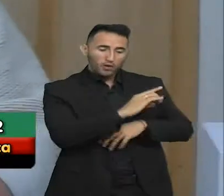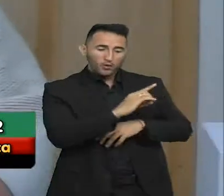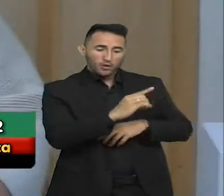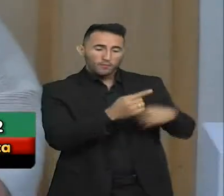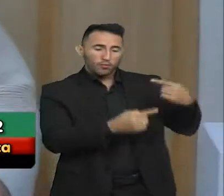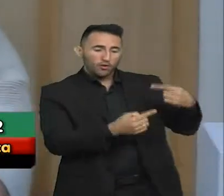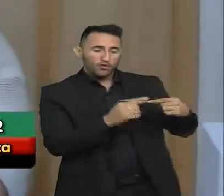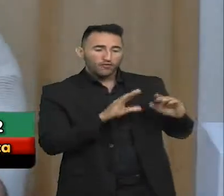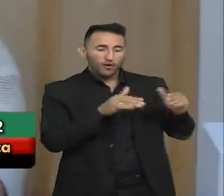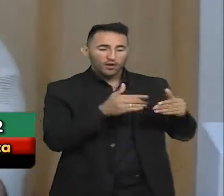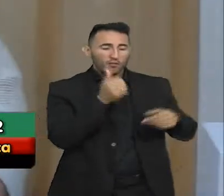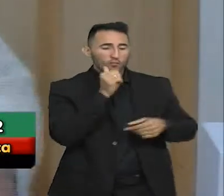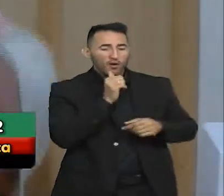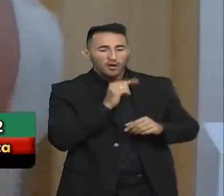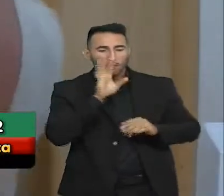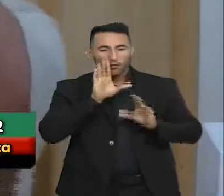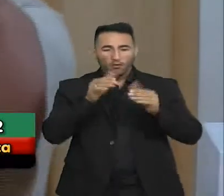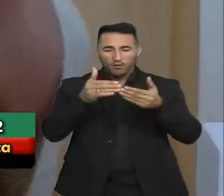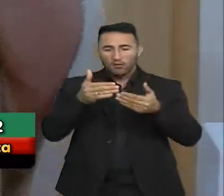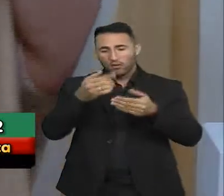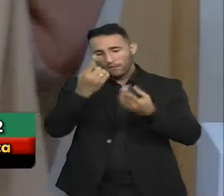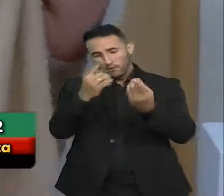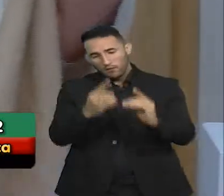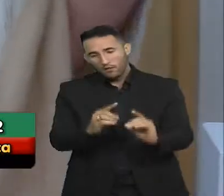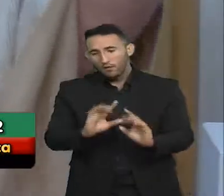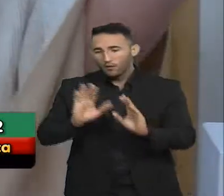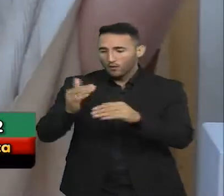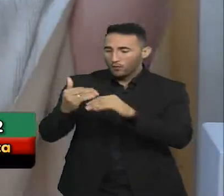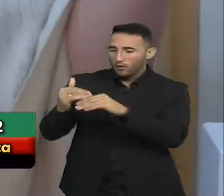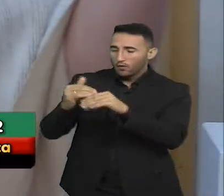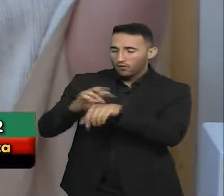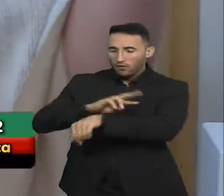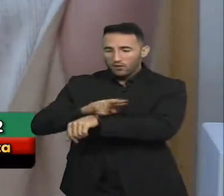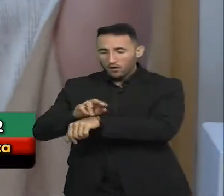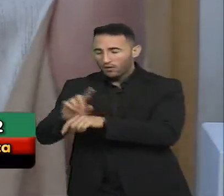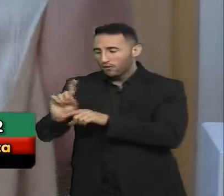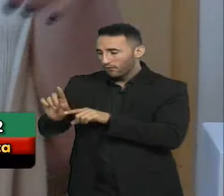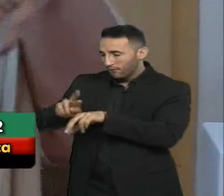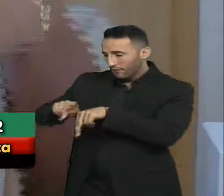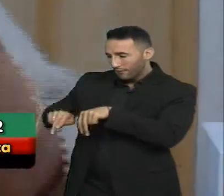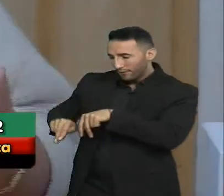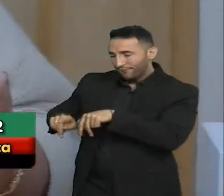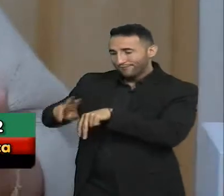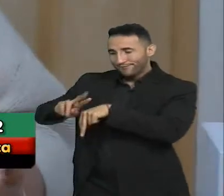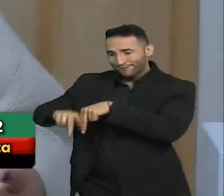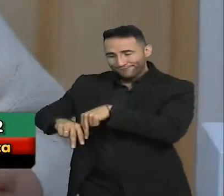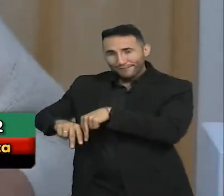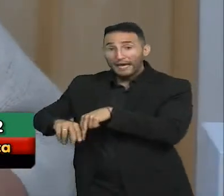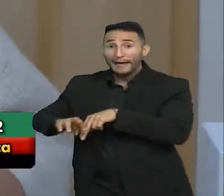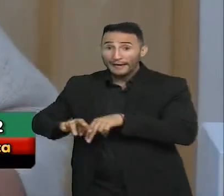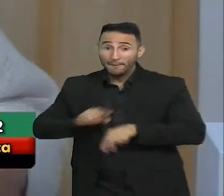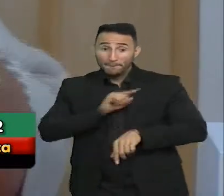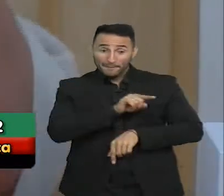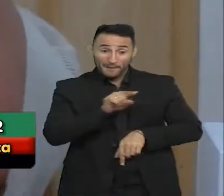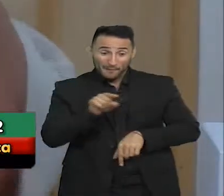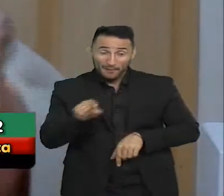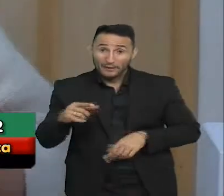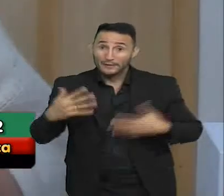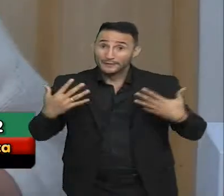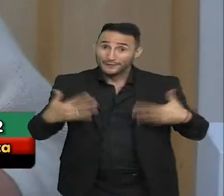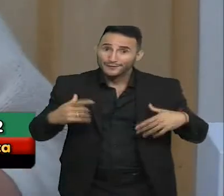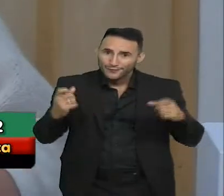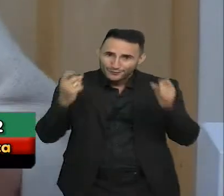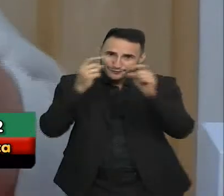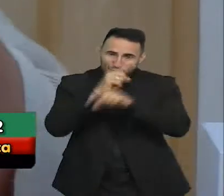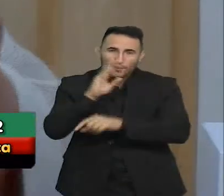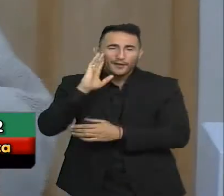para as mulheres, pessoas com deficiência, promoção da igualdade racial e diversidade sexual. E era muito difícil, né? A Luziara, acredito que